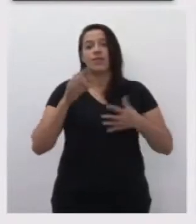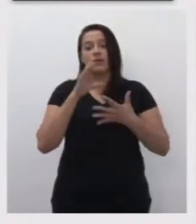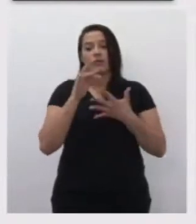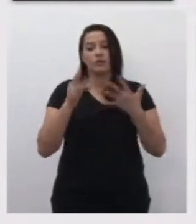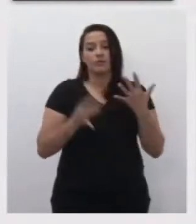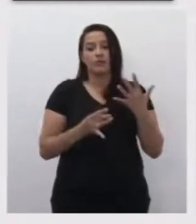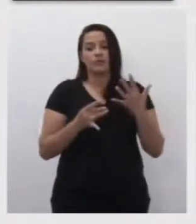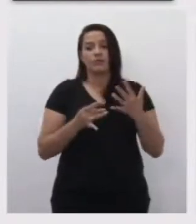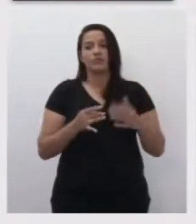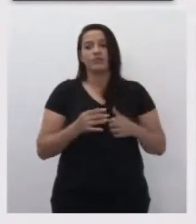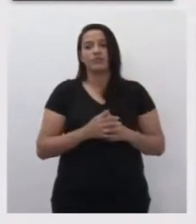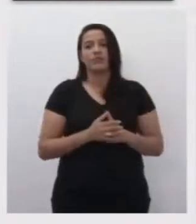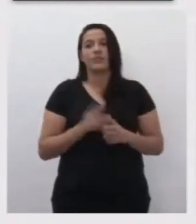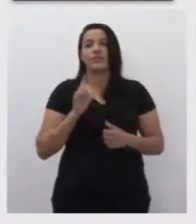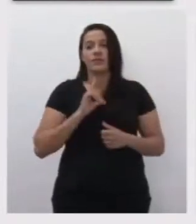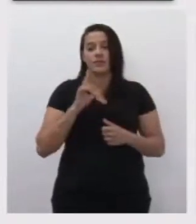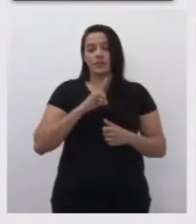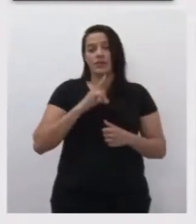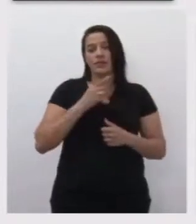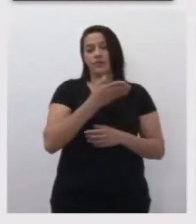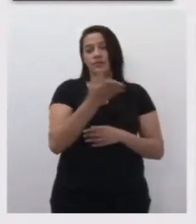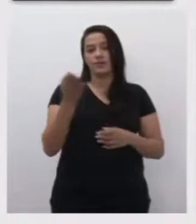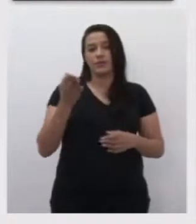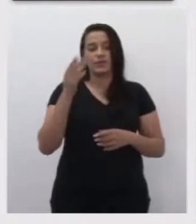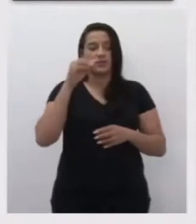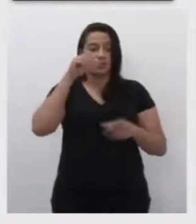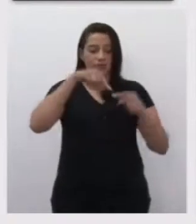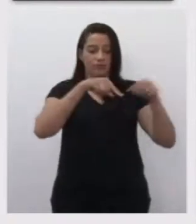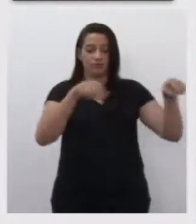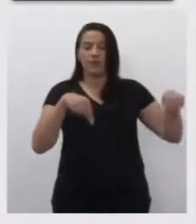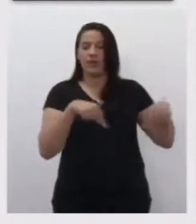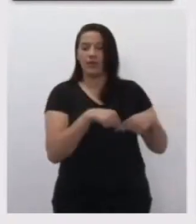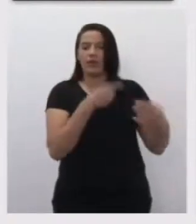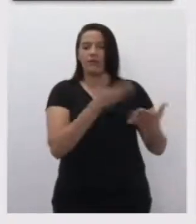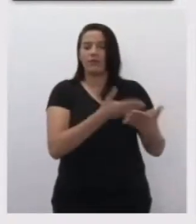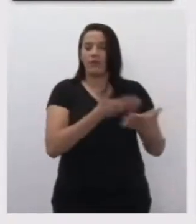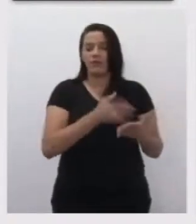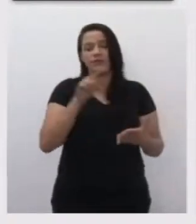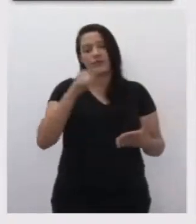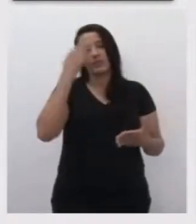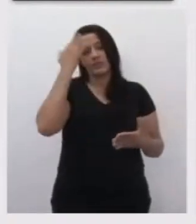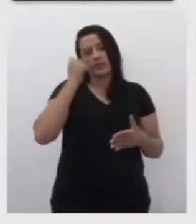também não estou no dia a dia da sala de aula, vocês vão saber usar melhor do que eu, e é muito importante.